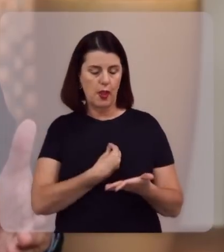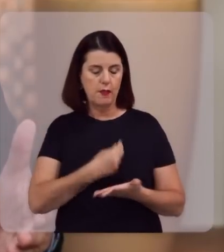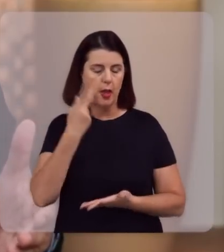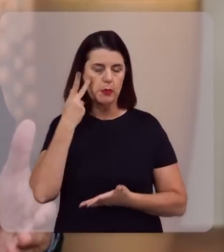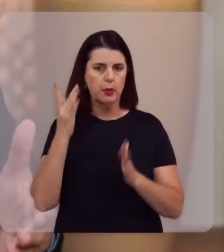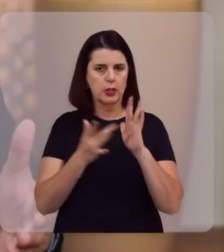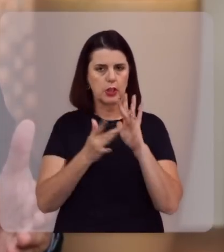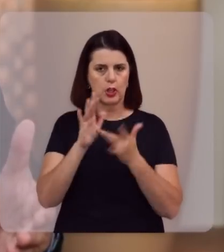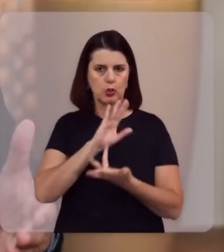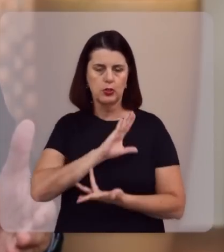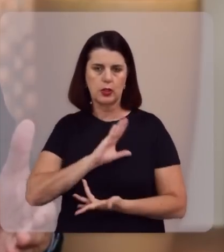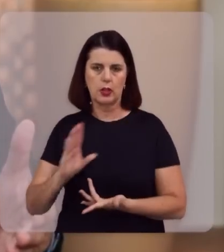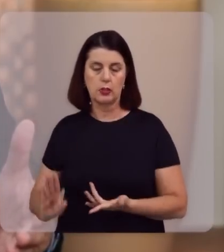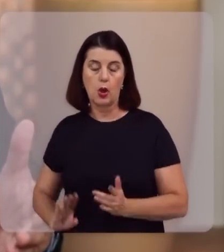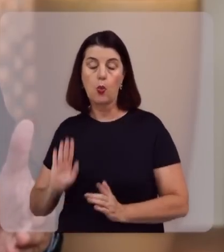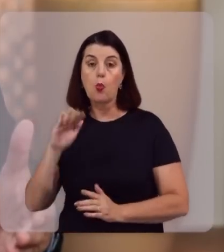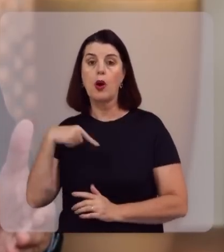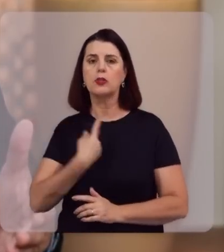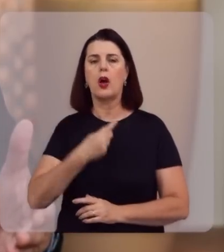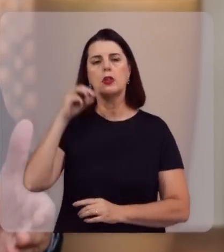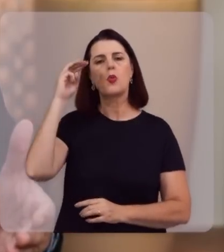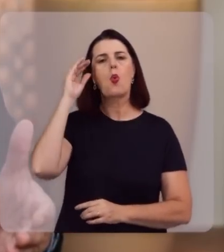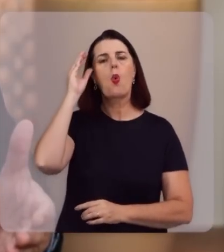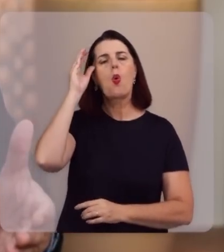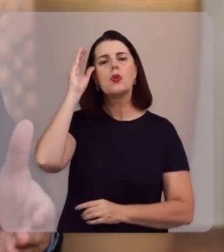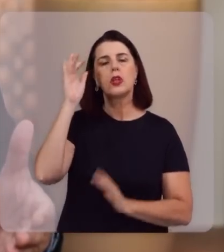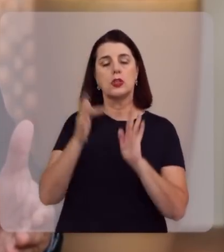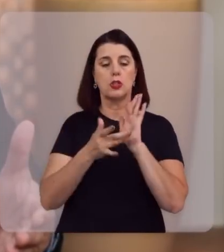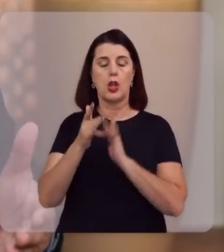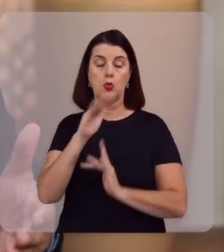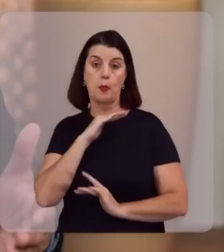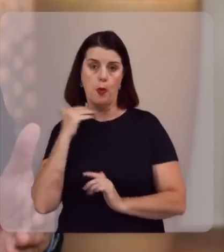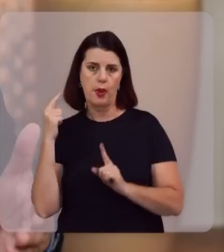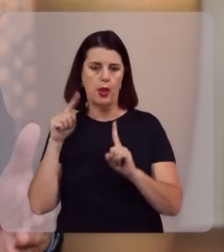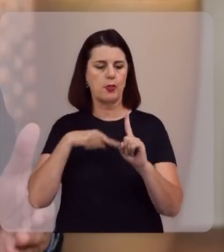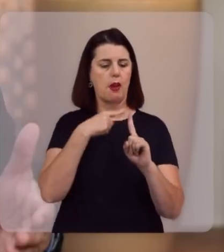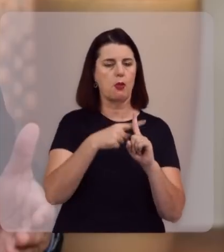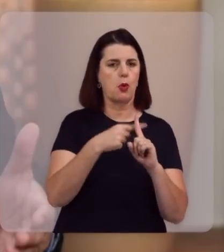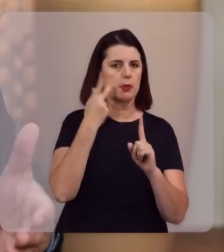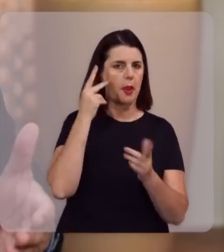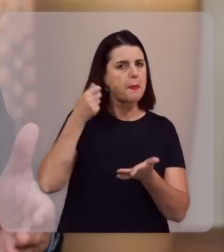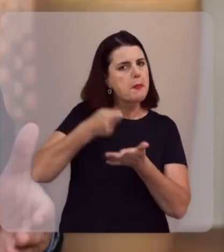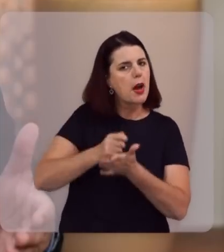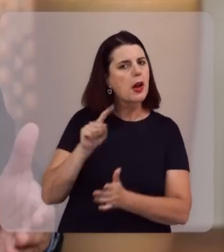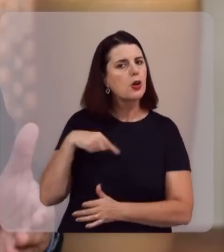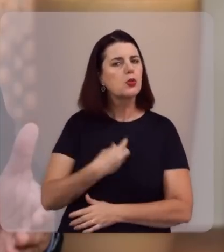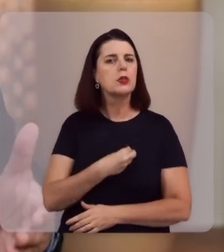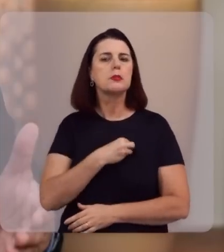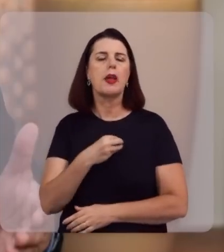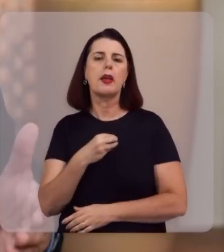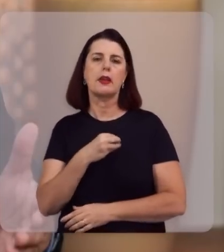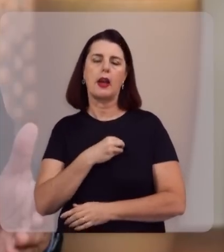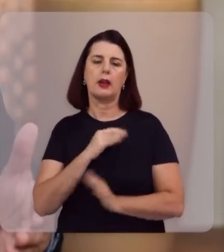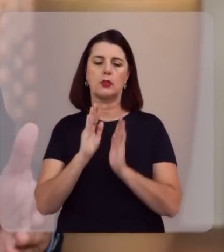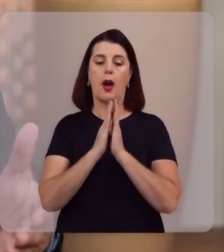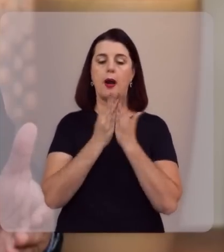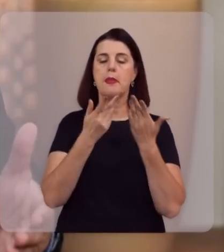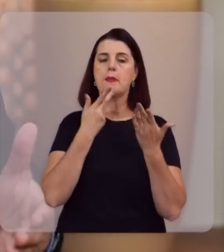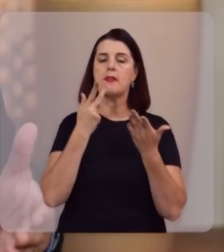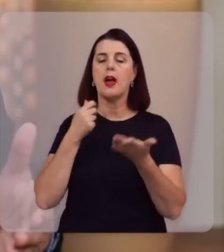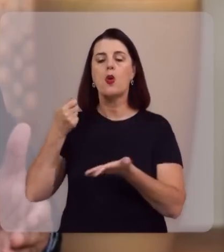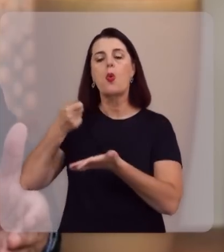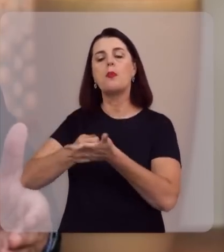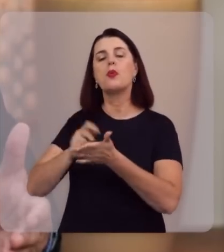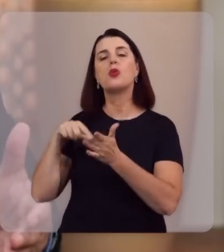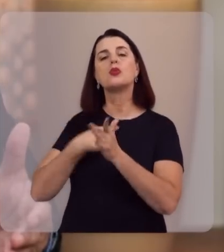Jesus. Quando nós temos a consciência, reverendo Rodrigo, de que Jesus morreu na cruz para pagar os nossos pecados, a Bíblia diz que ele